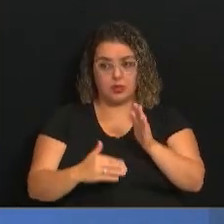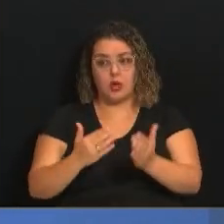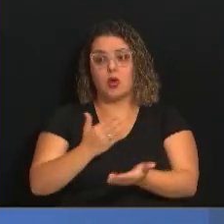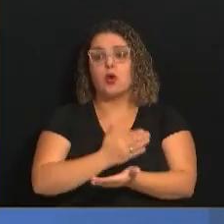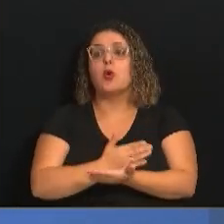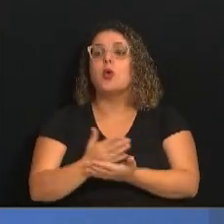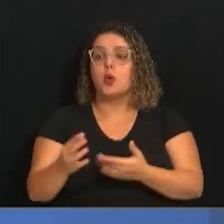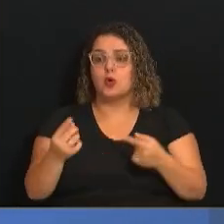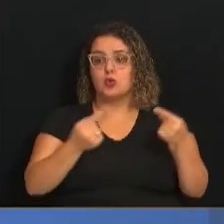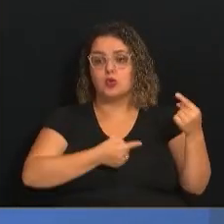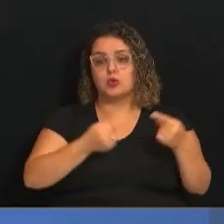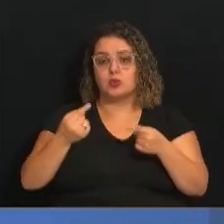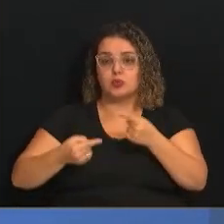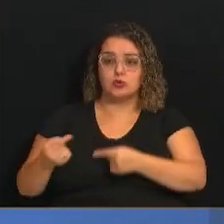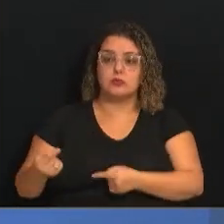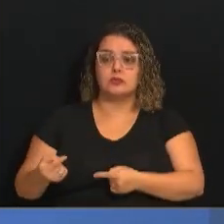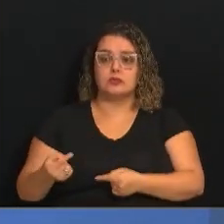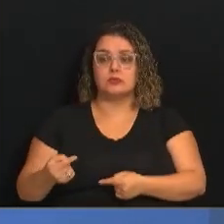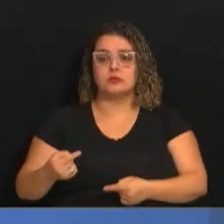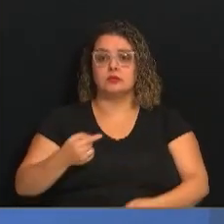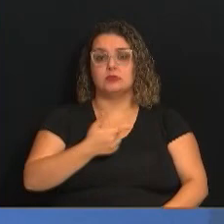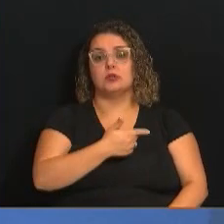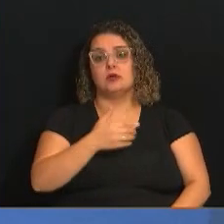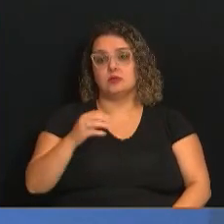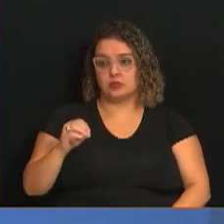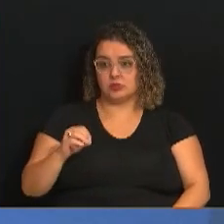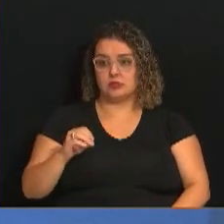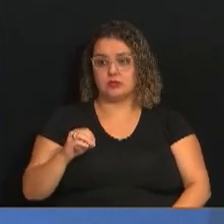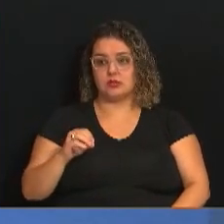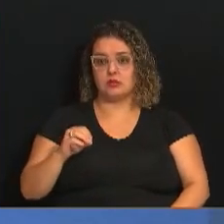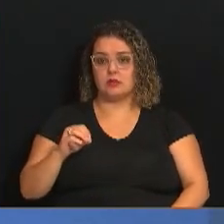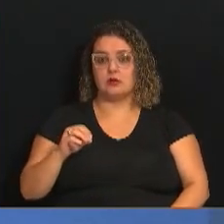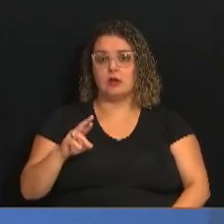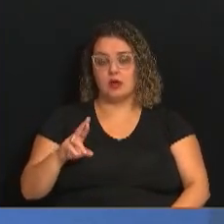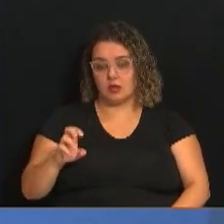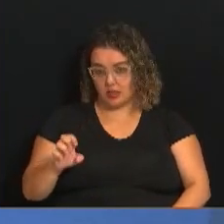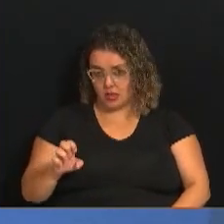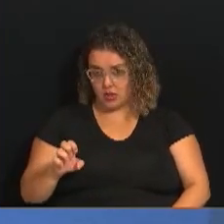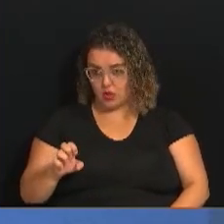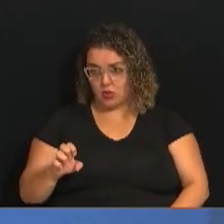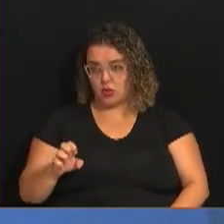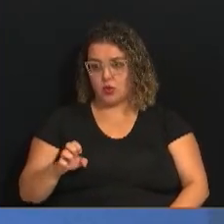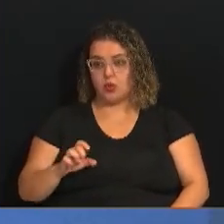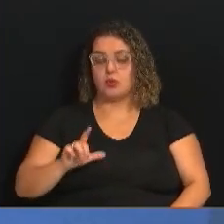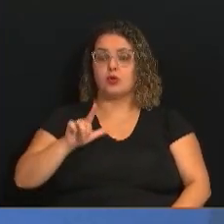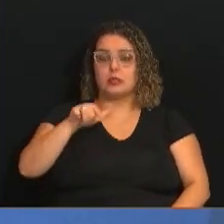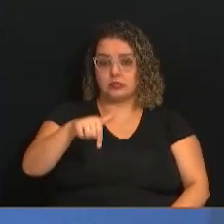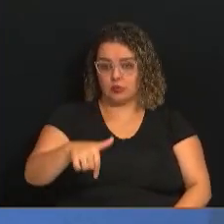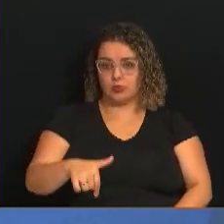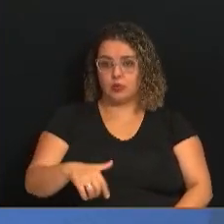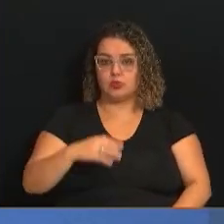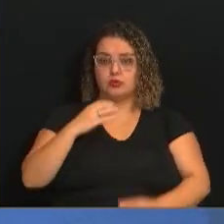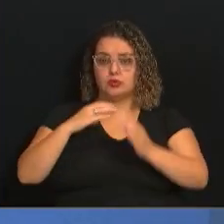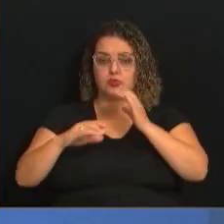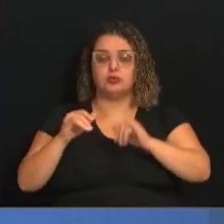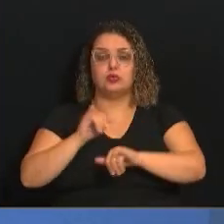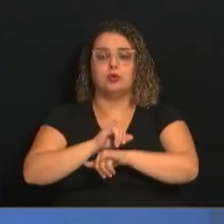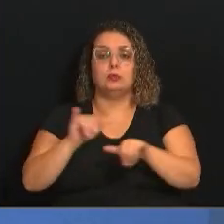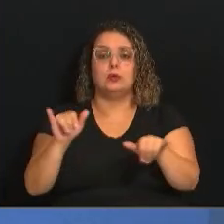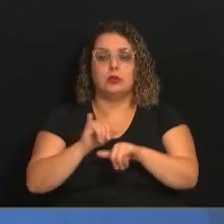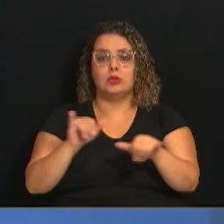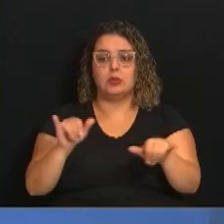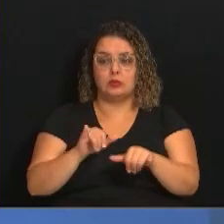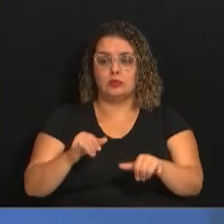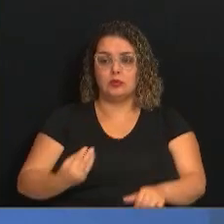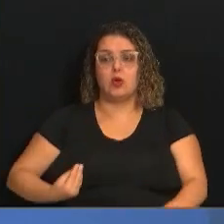ser discutidos na 20ª reunião extraordinária, logo depois do comunicado de vereadores com transmissão